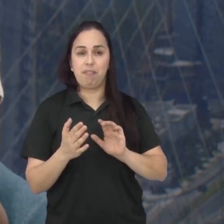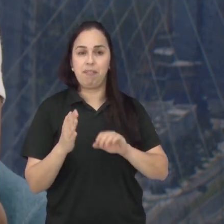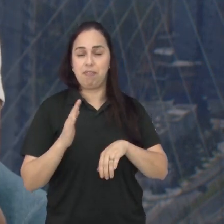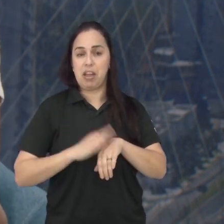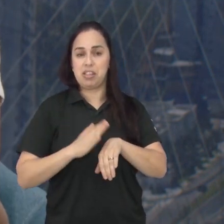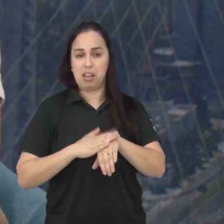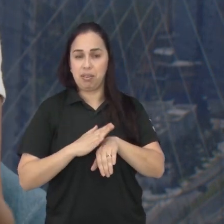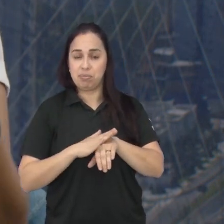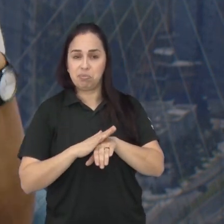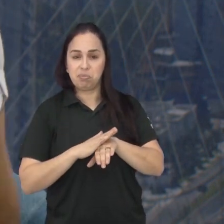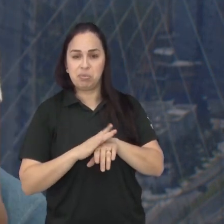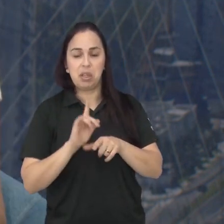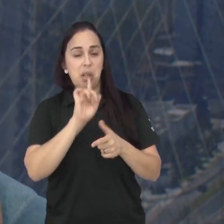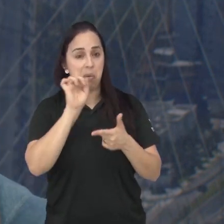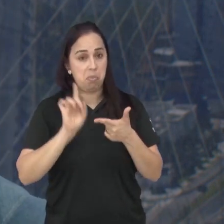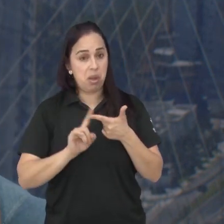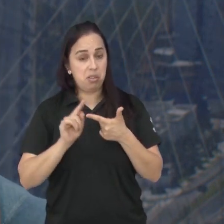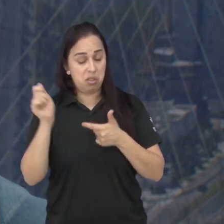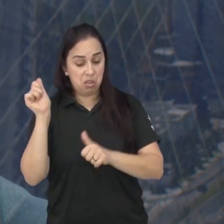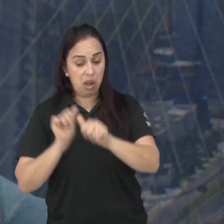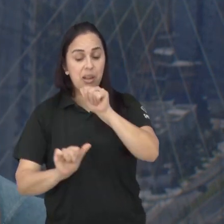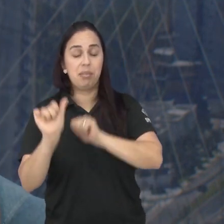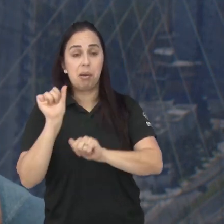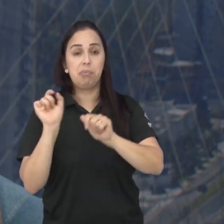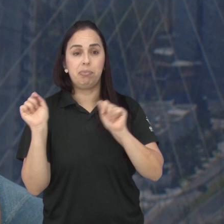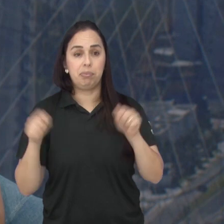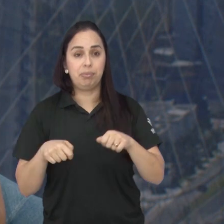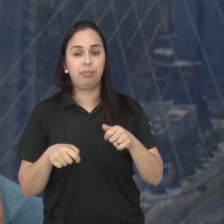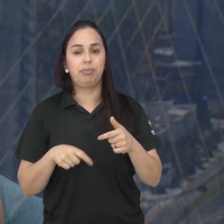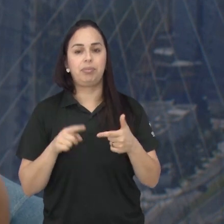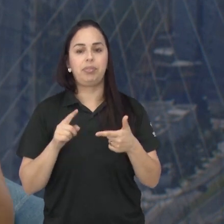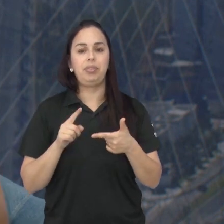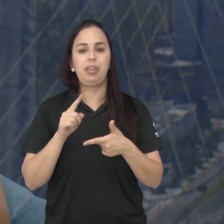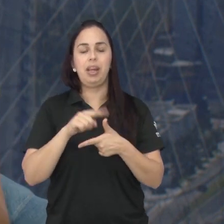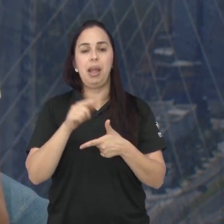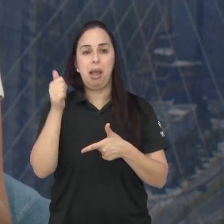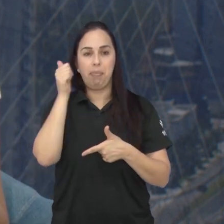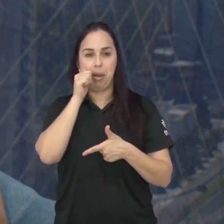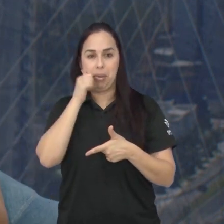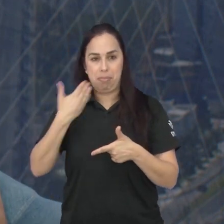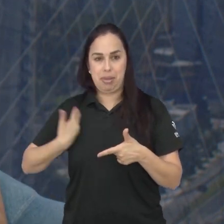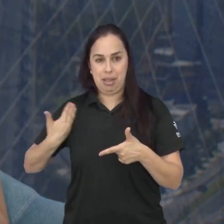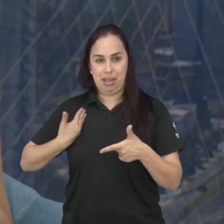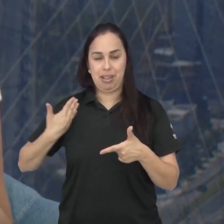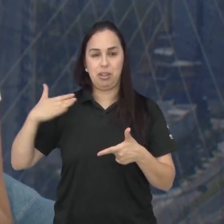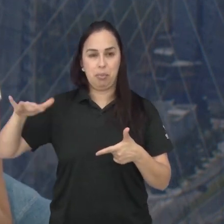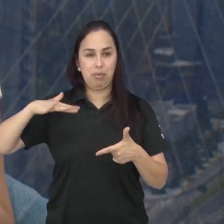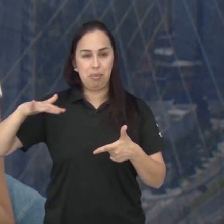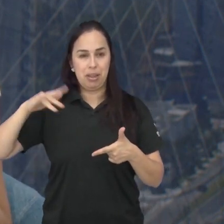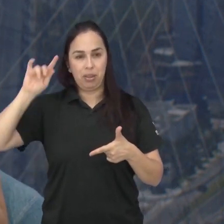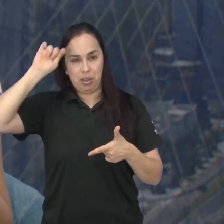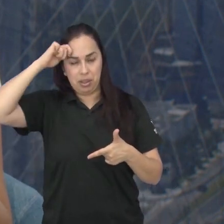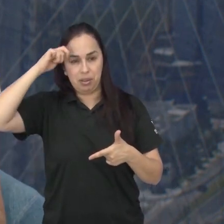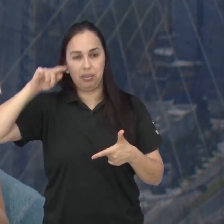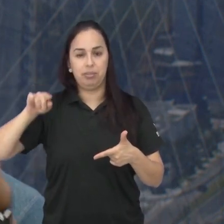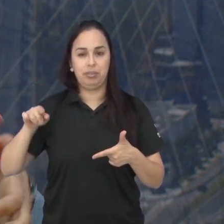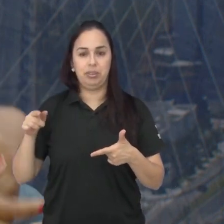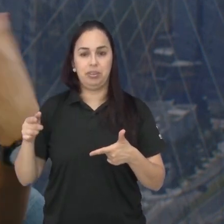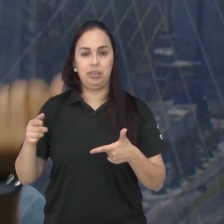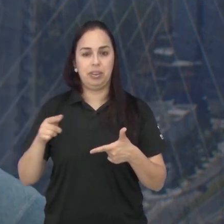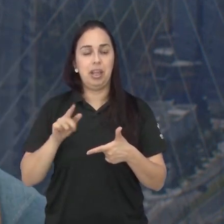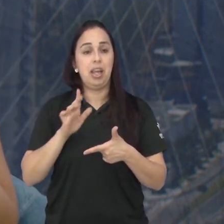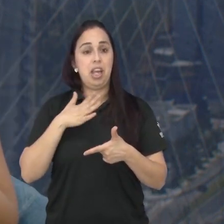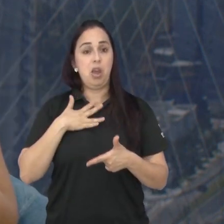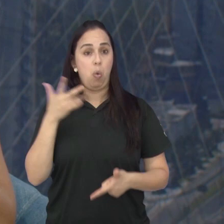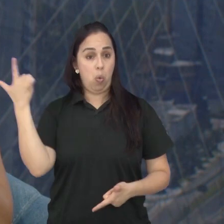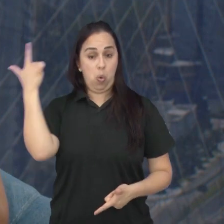reproduzir a ordem e eu posso transformar essa ordem, né? Então eu escuto muito de uma amiga minha do movimento negro que é o seguinte: eu subi, agora eu